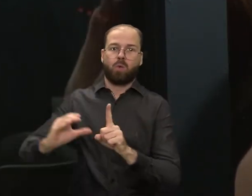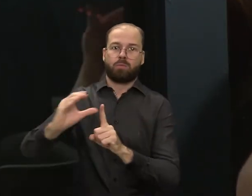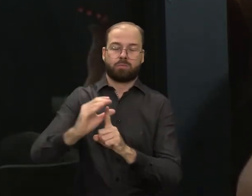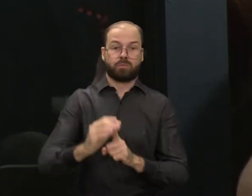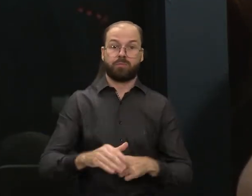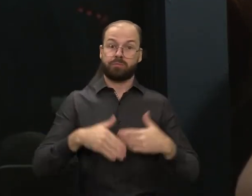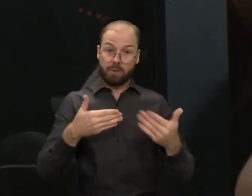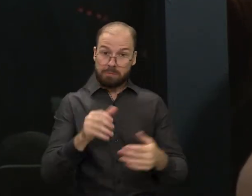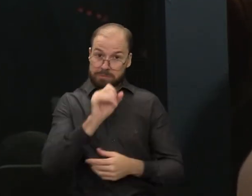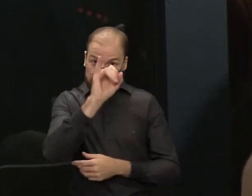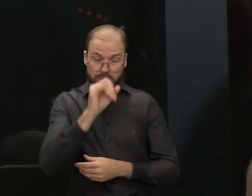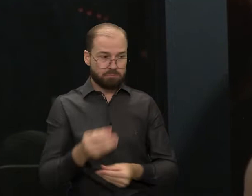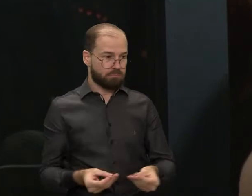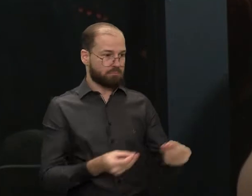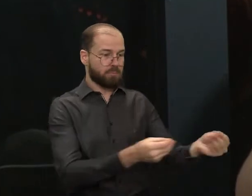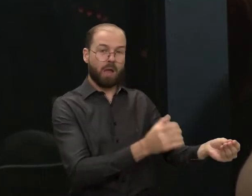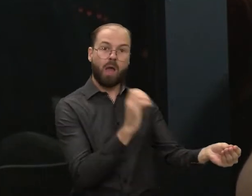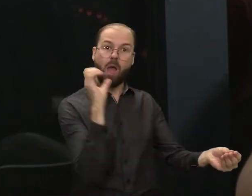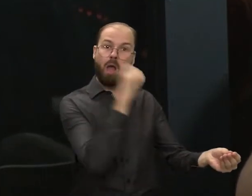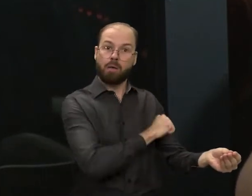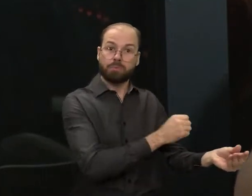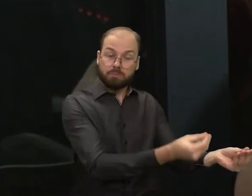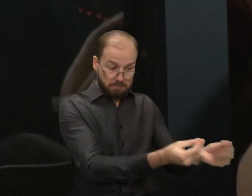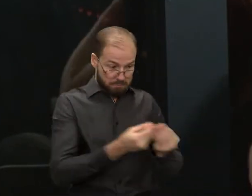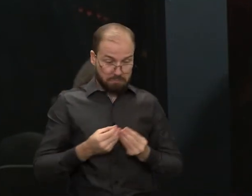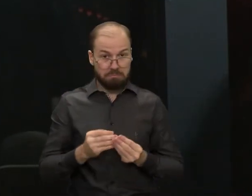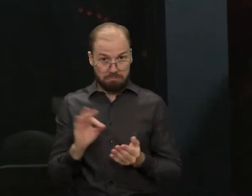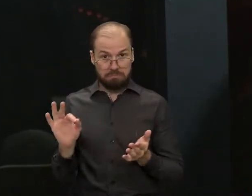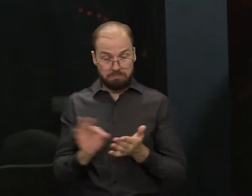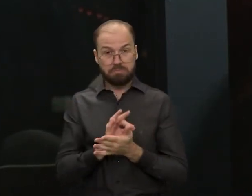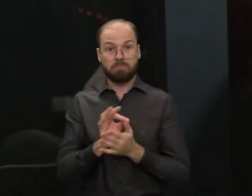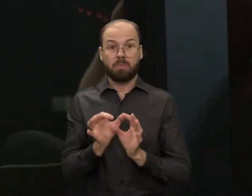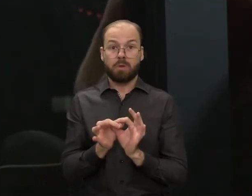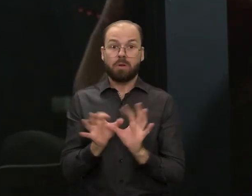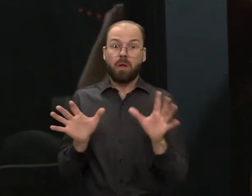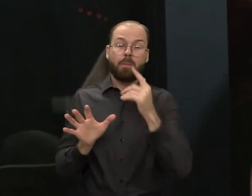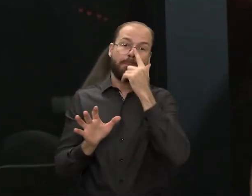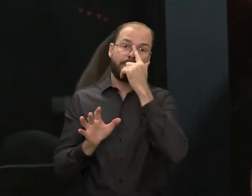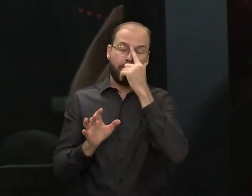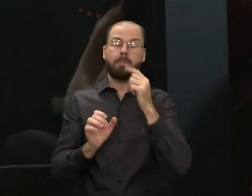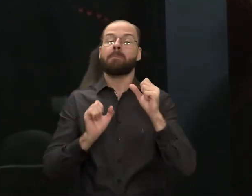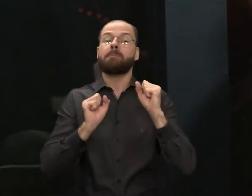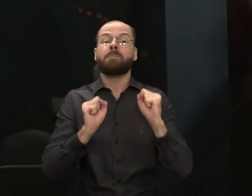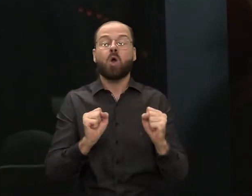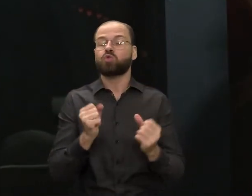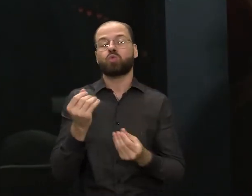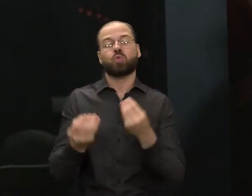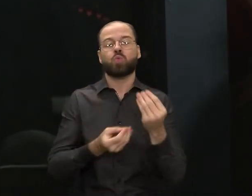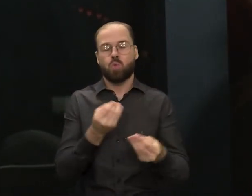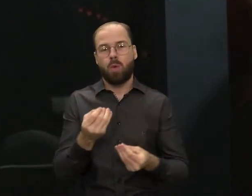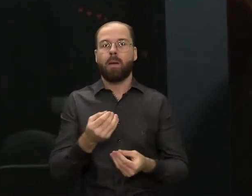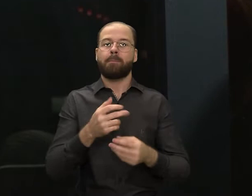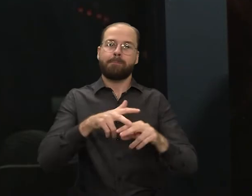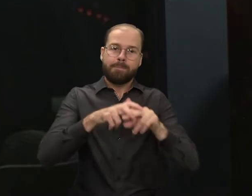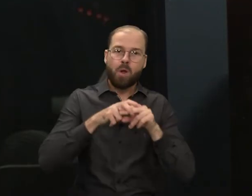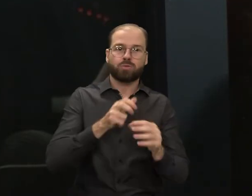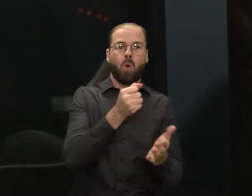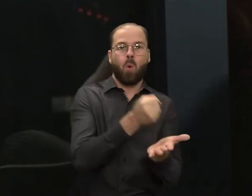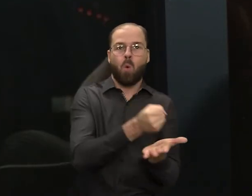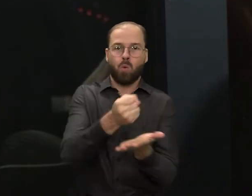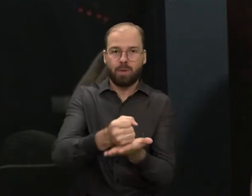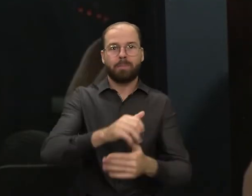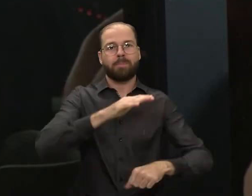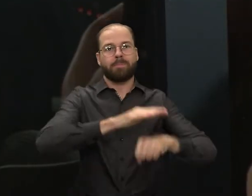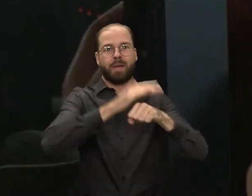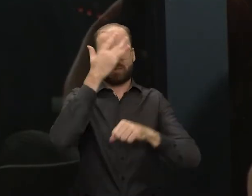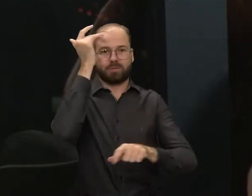essa celeridade, ela pode ser alcançada, como o professor falou, através de contratação de mais pessoal, né? Através